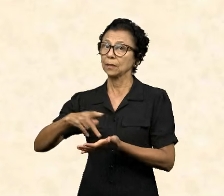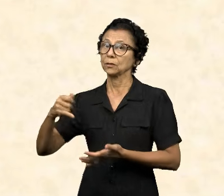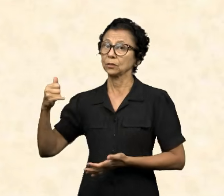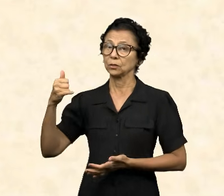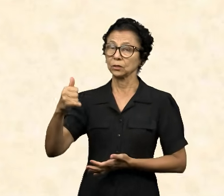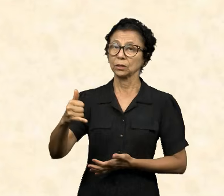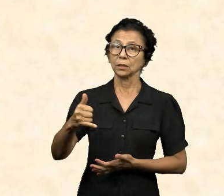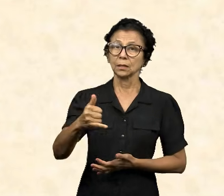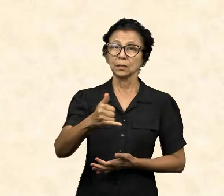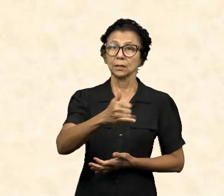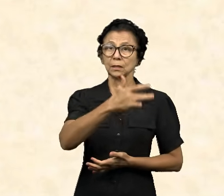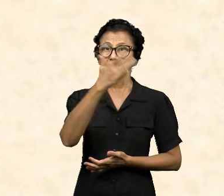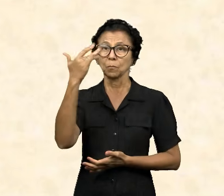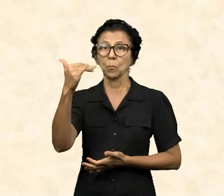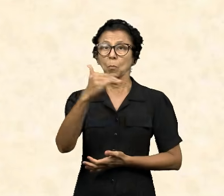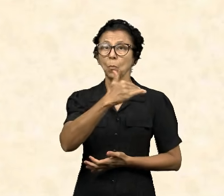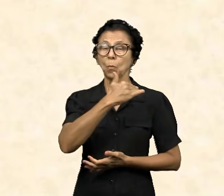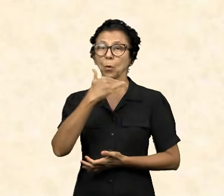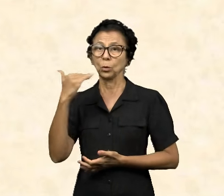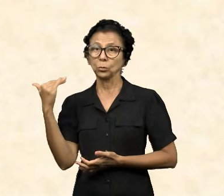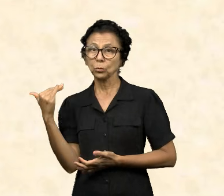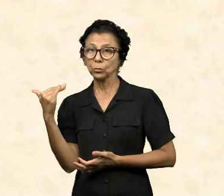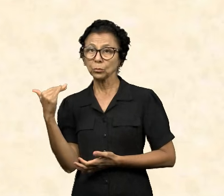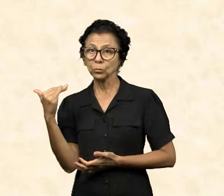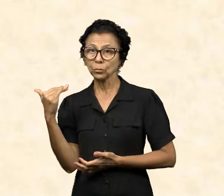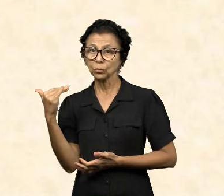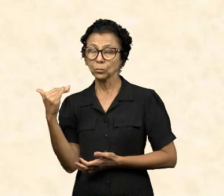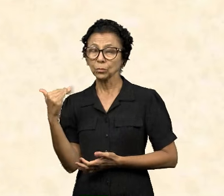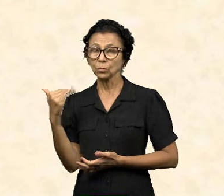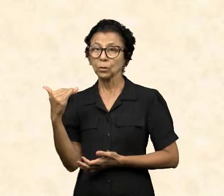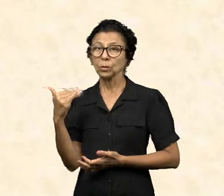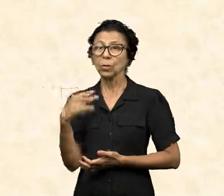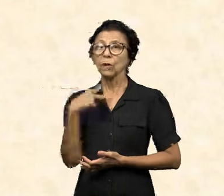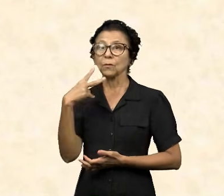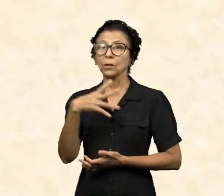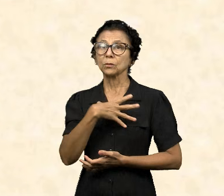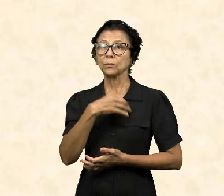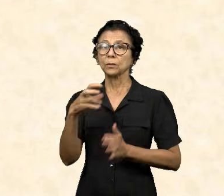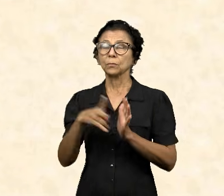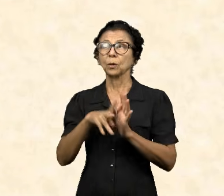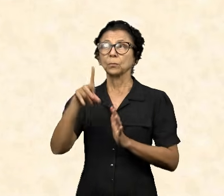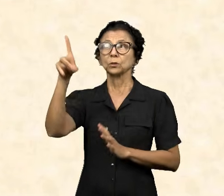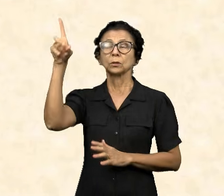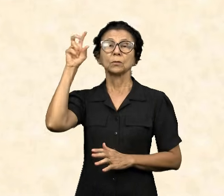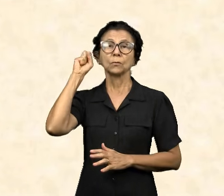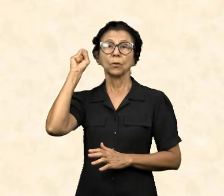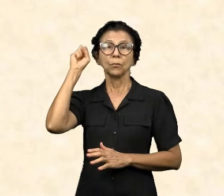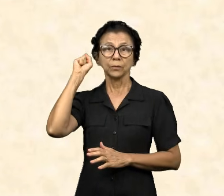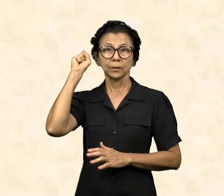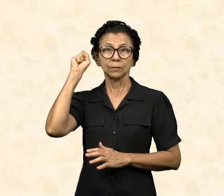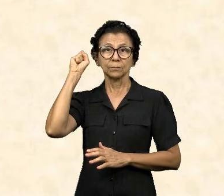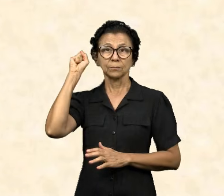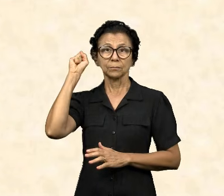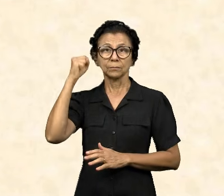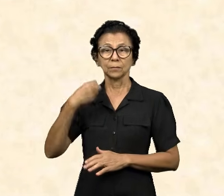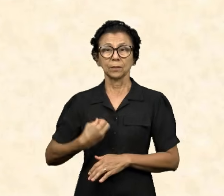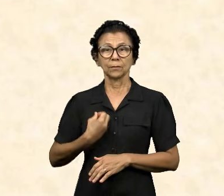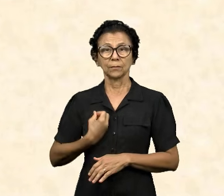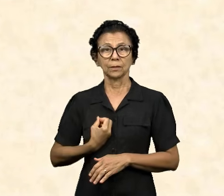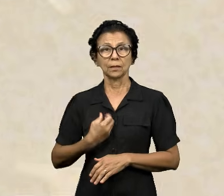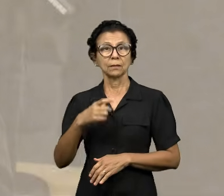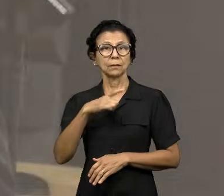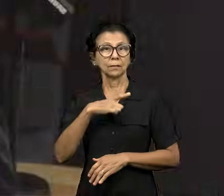os mortos ouvirão a voz do Filho de Deus, e os que a ouvirem viverão.